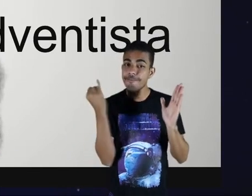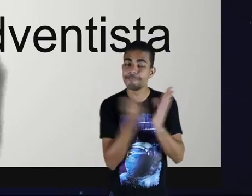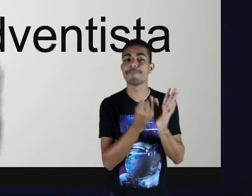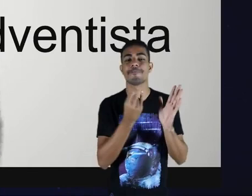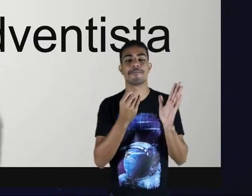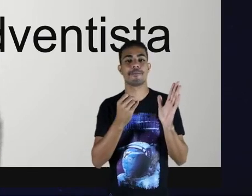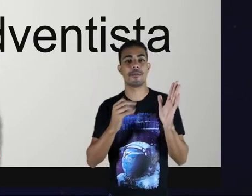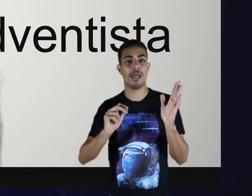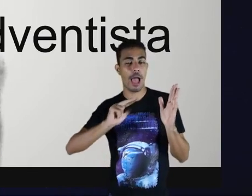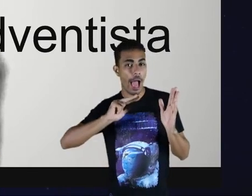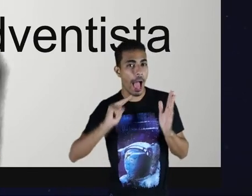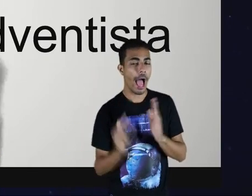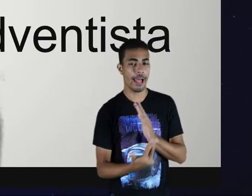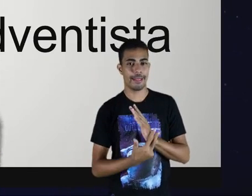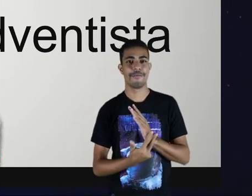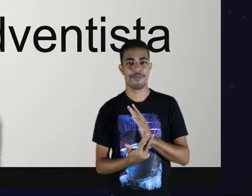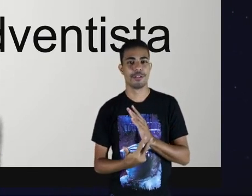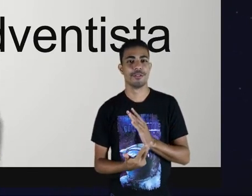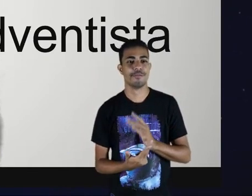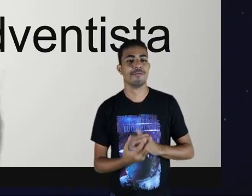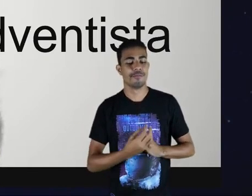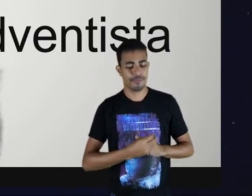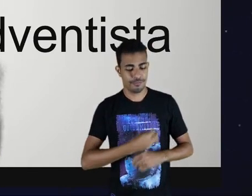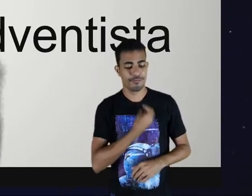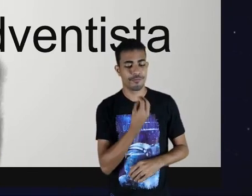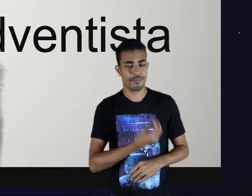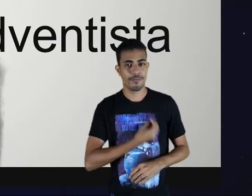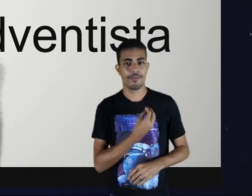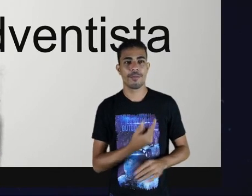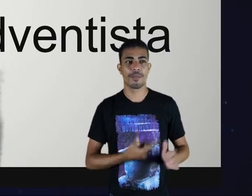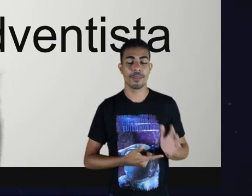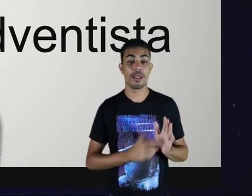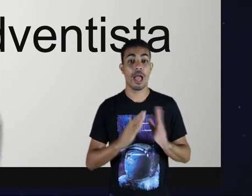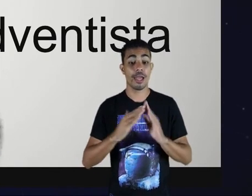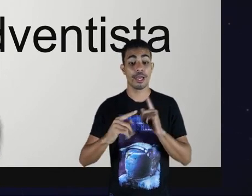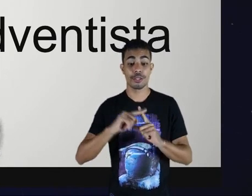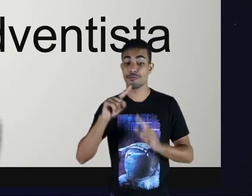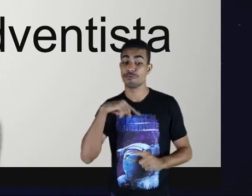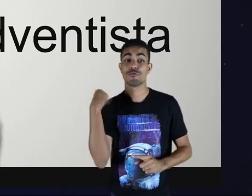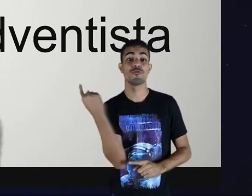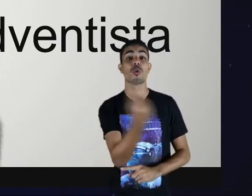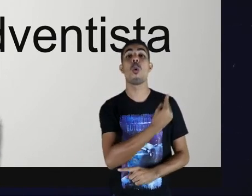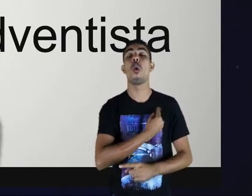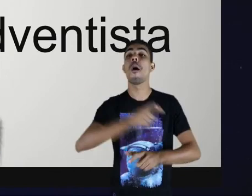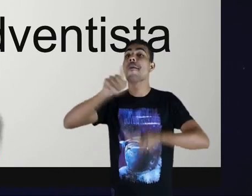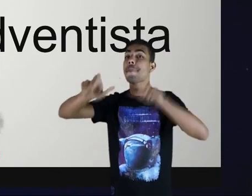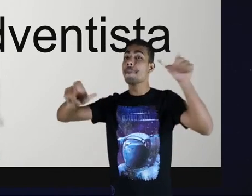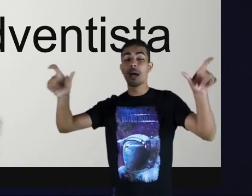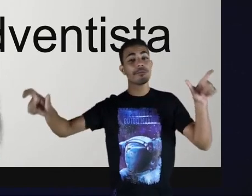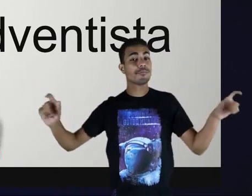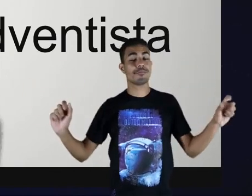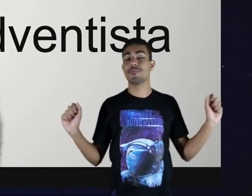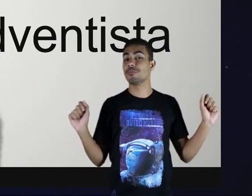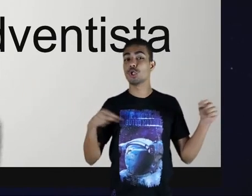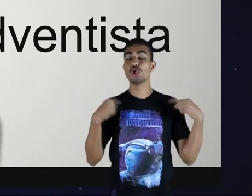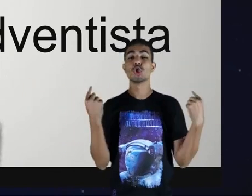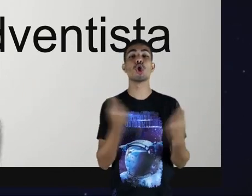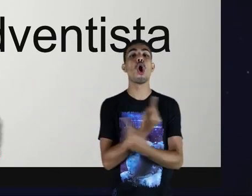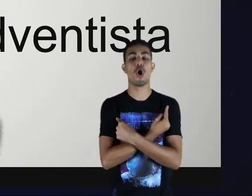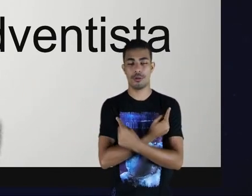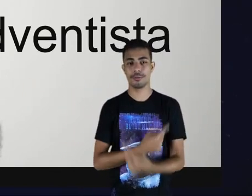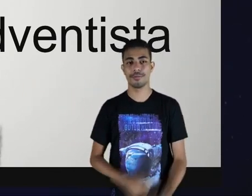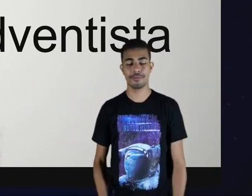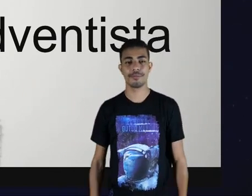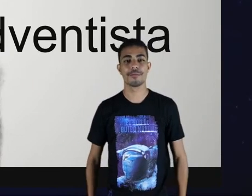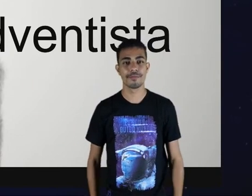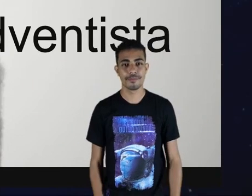adventista através de nossa própria vida. A igreja somos nós. Nós damos e demonstramos